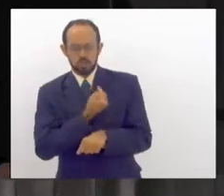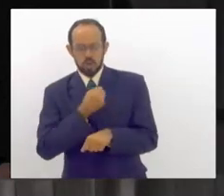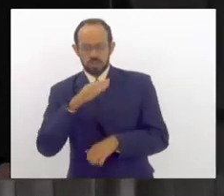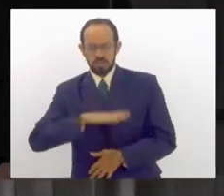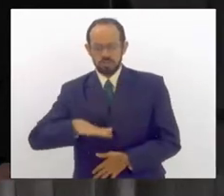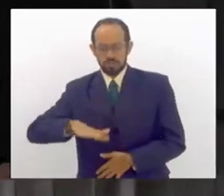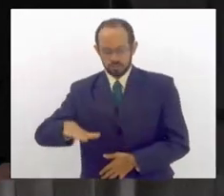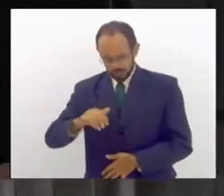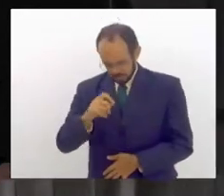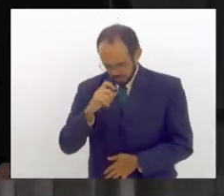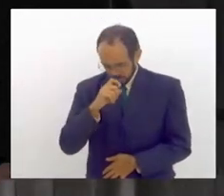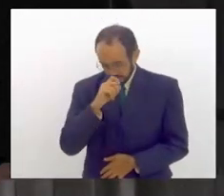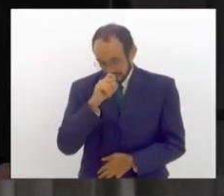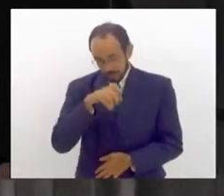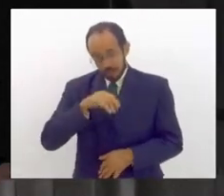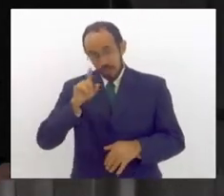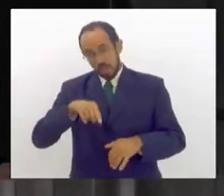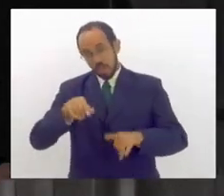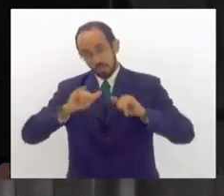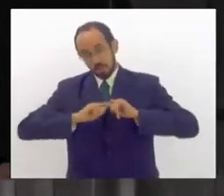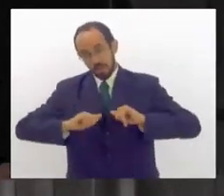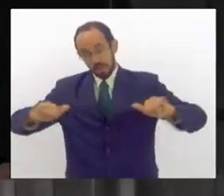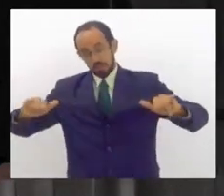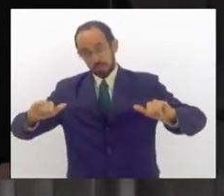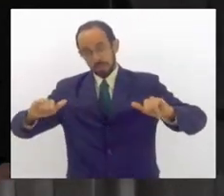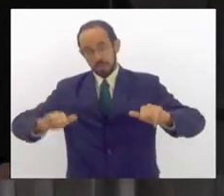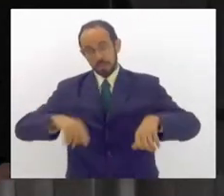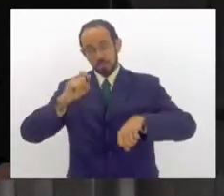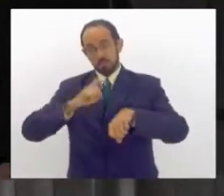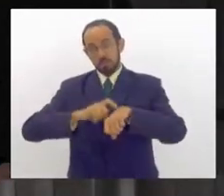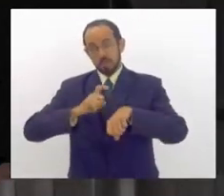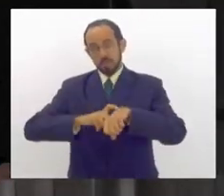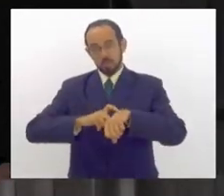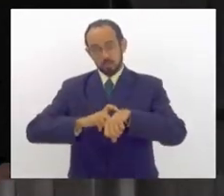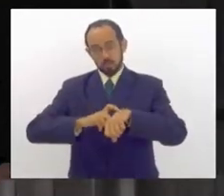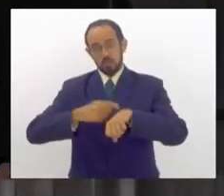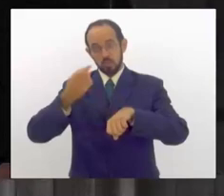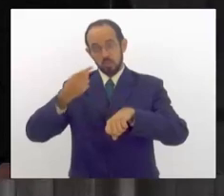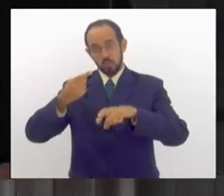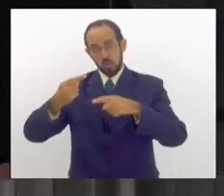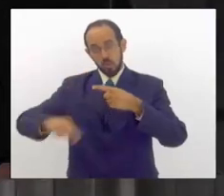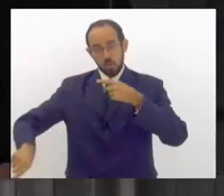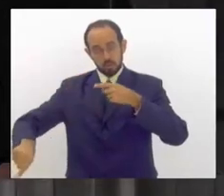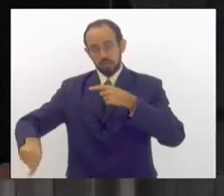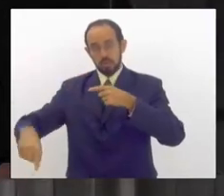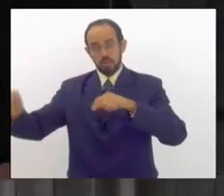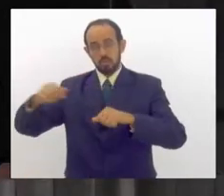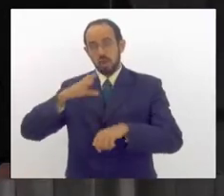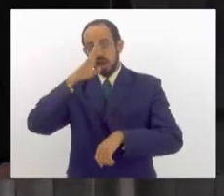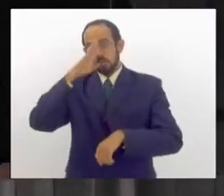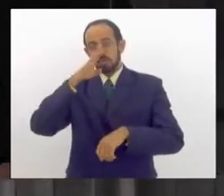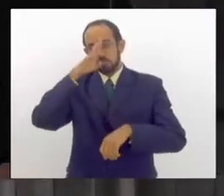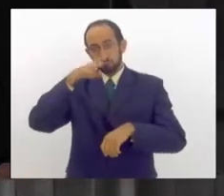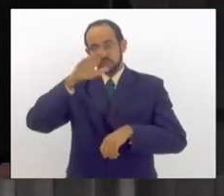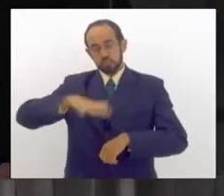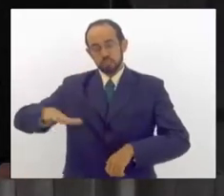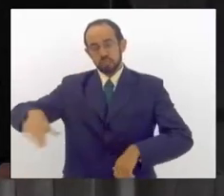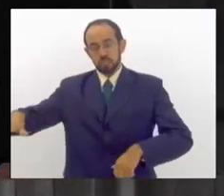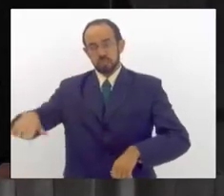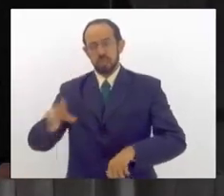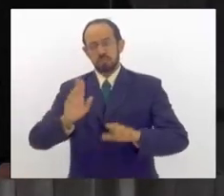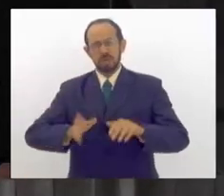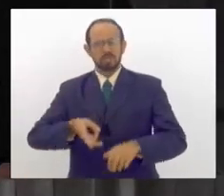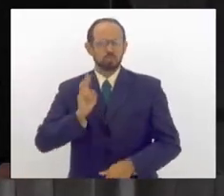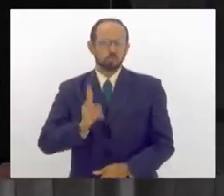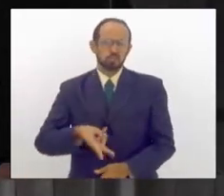Essa campanha ela é no período de combate ao abuso e exploração sexual contra a criança, mas é uma campanha